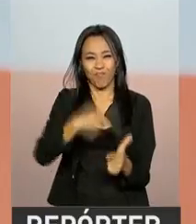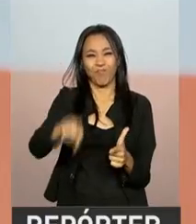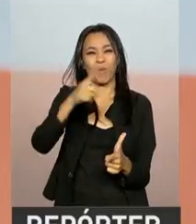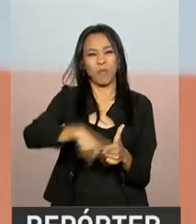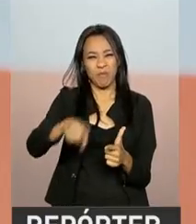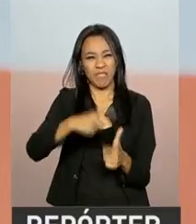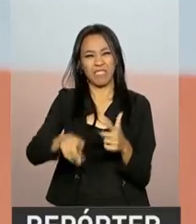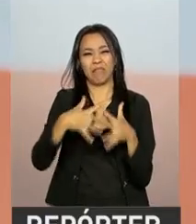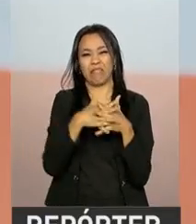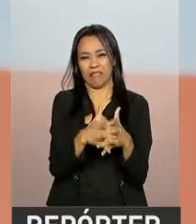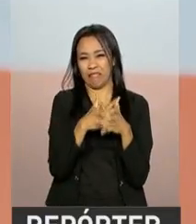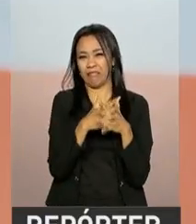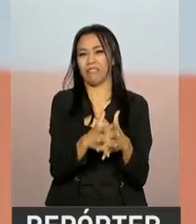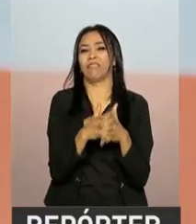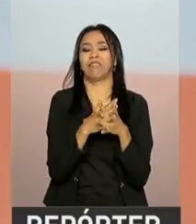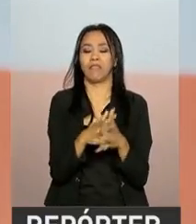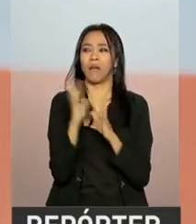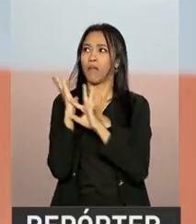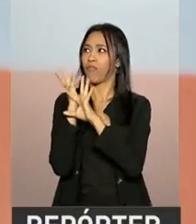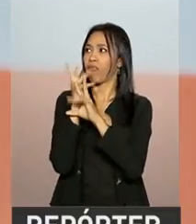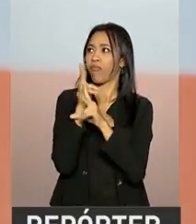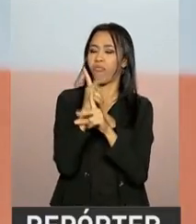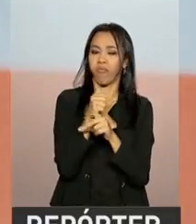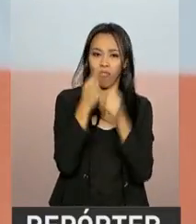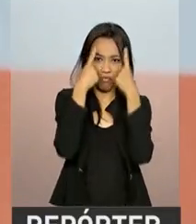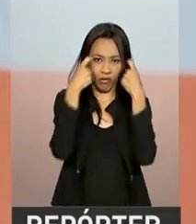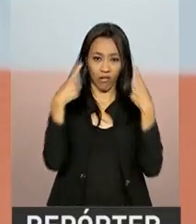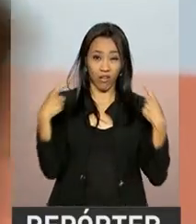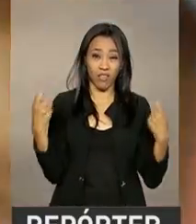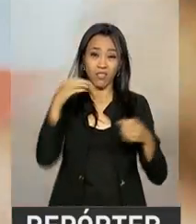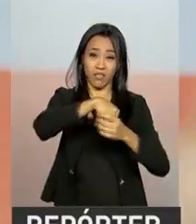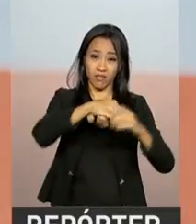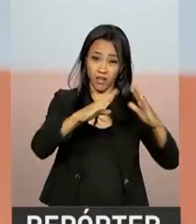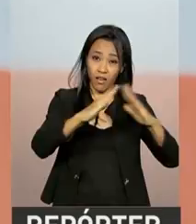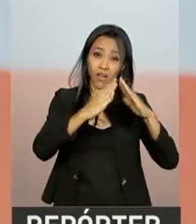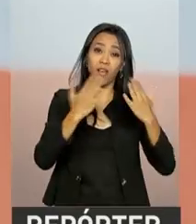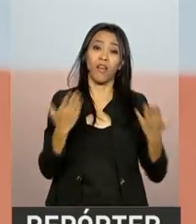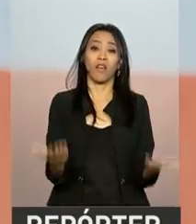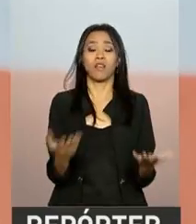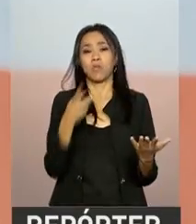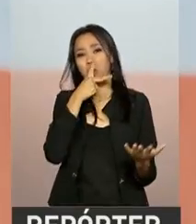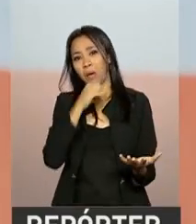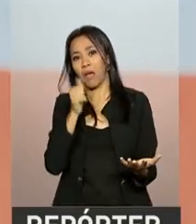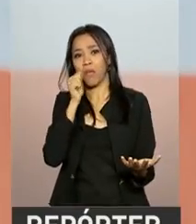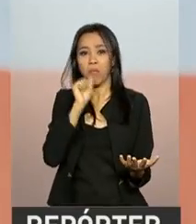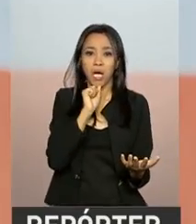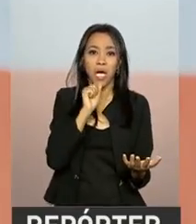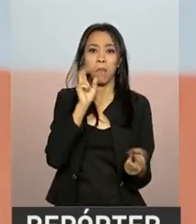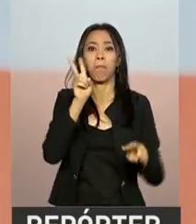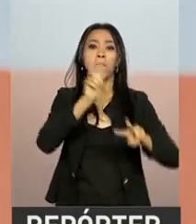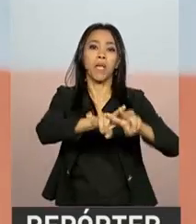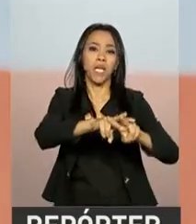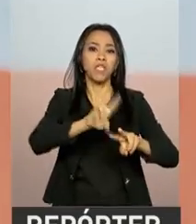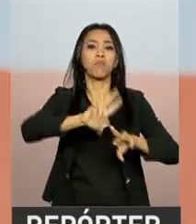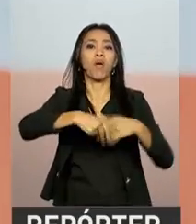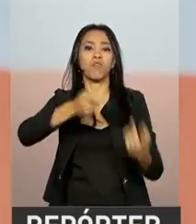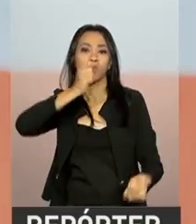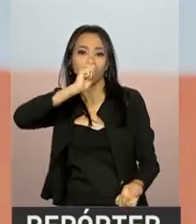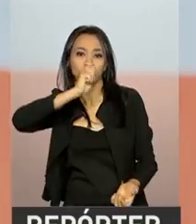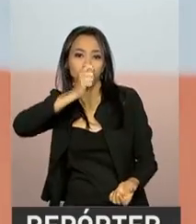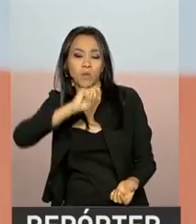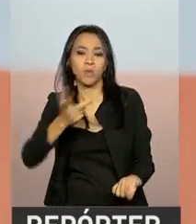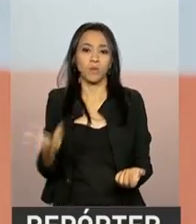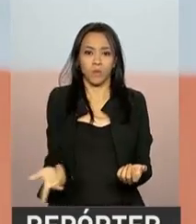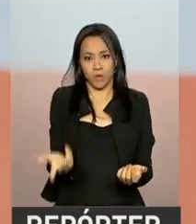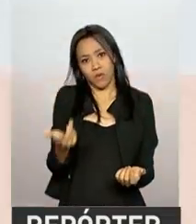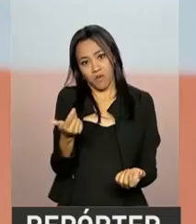de histórico de violência doméstica, um pai ou mãe às vezes preso por conta de tráfico ou de algum